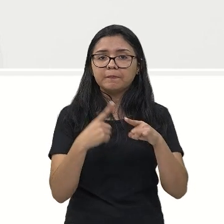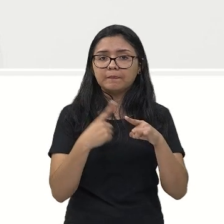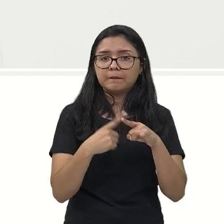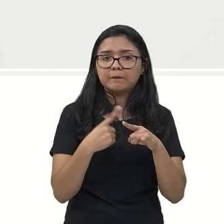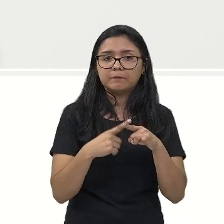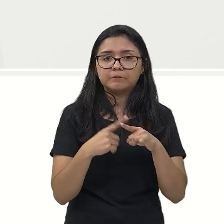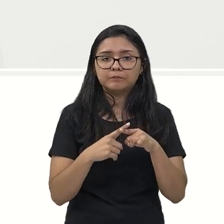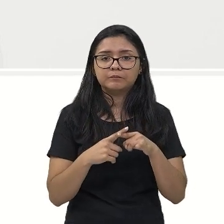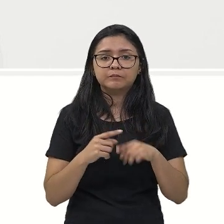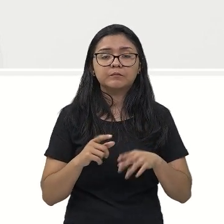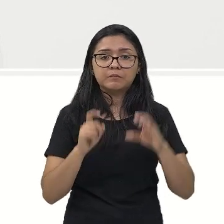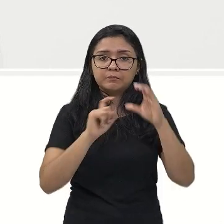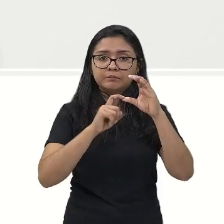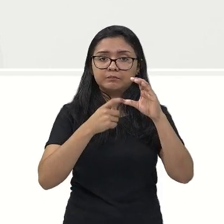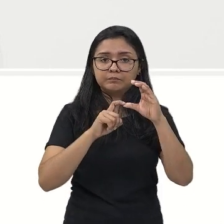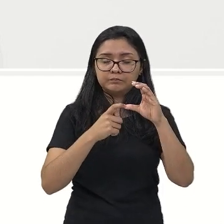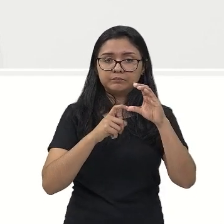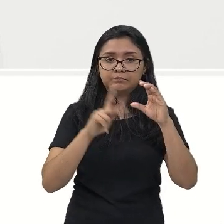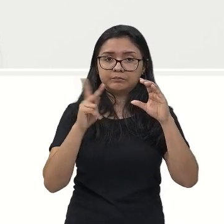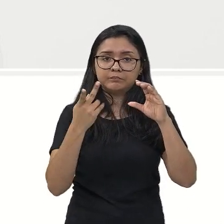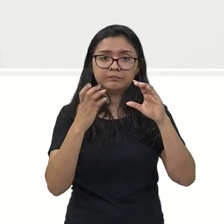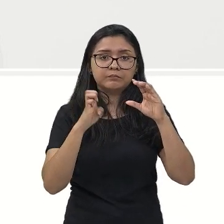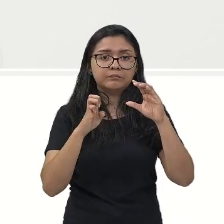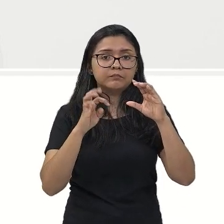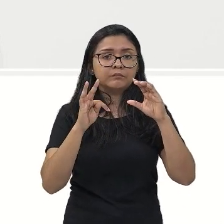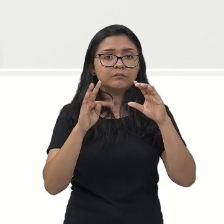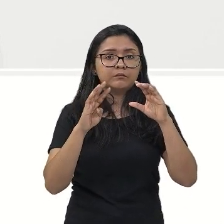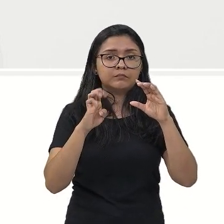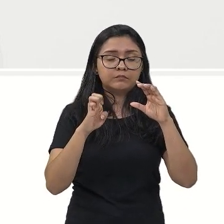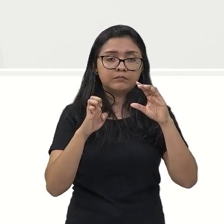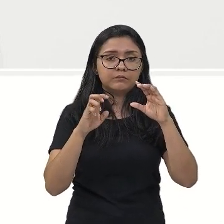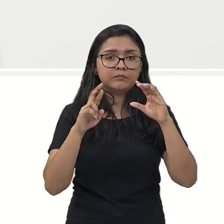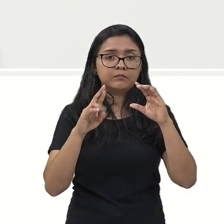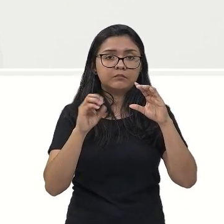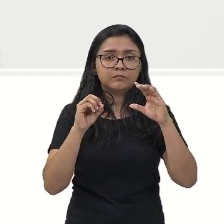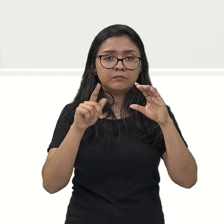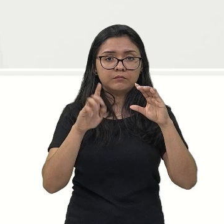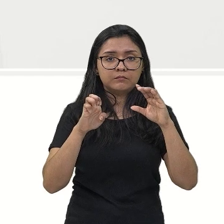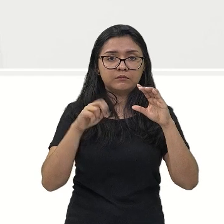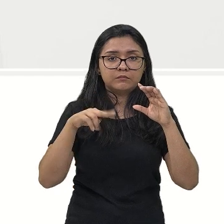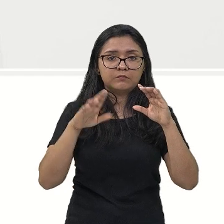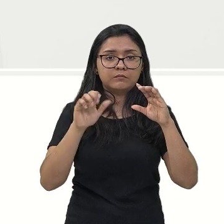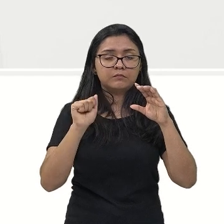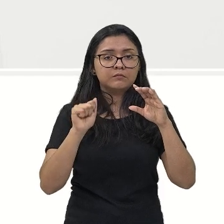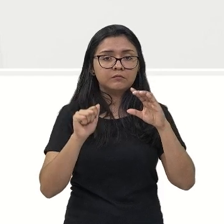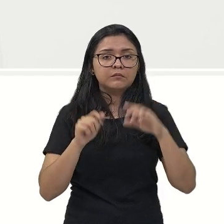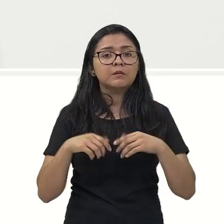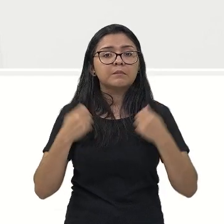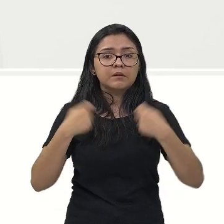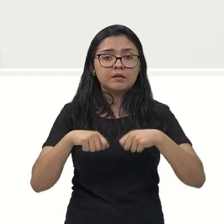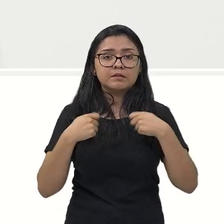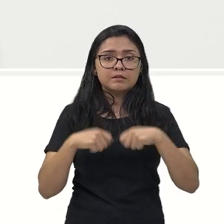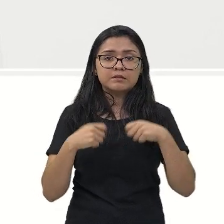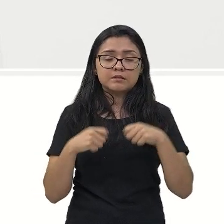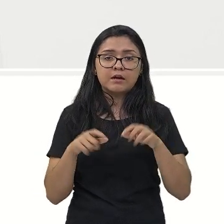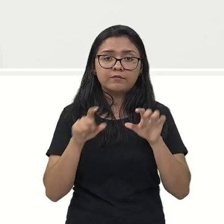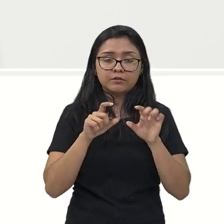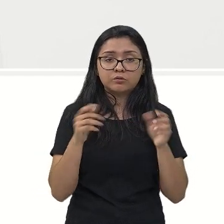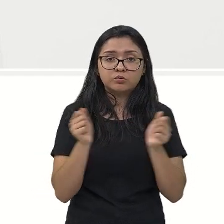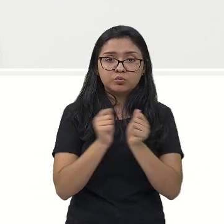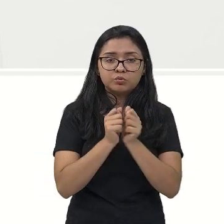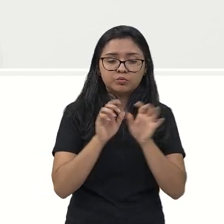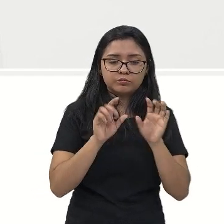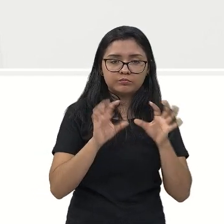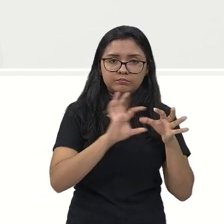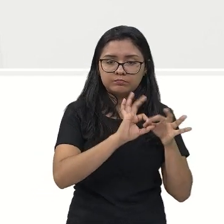carbônica heterogênea, esse grupo deveria estar dentro da cadeia carbônica.